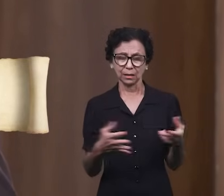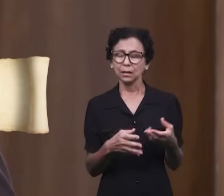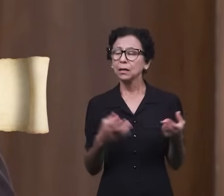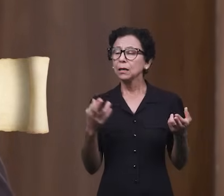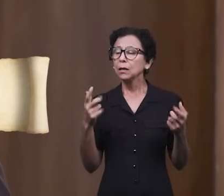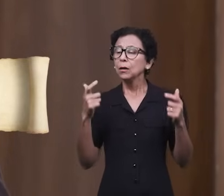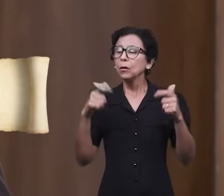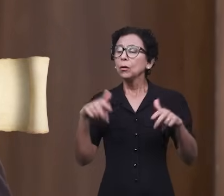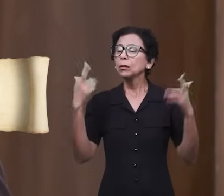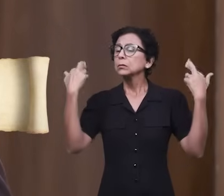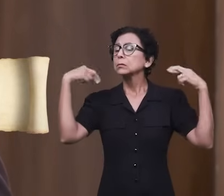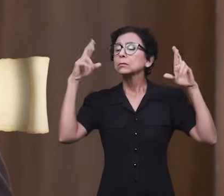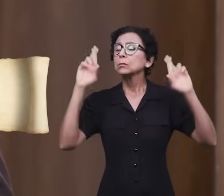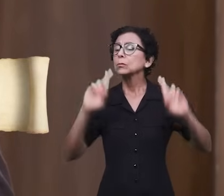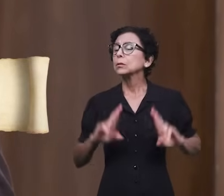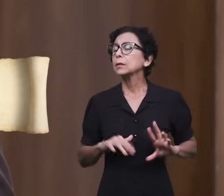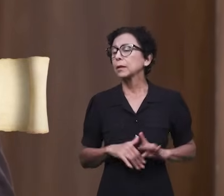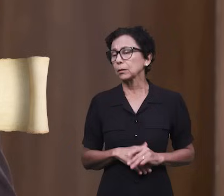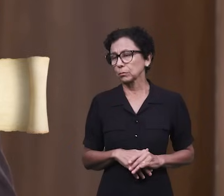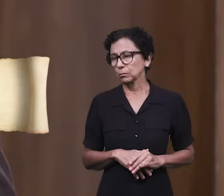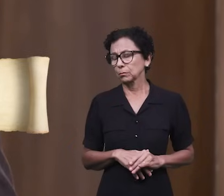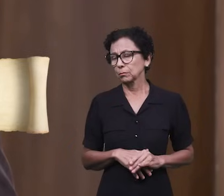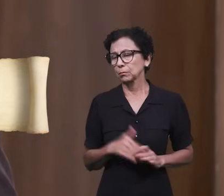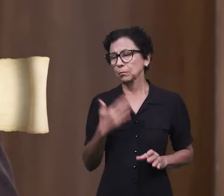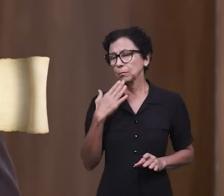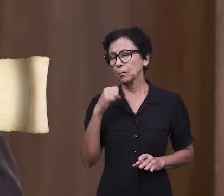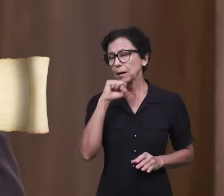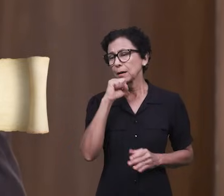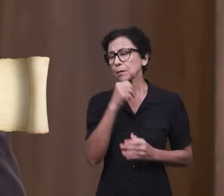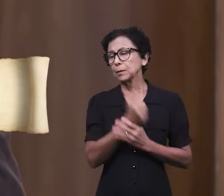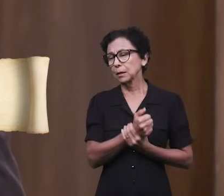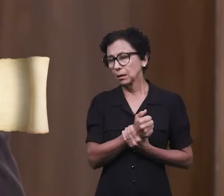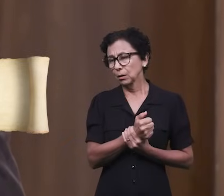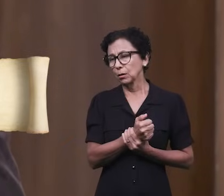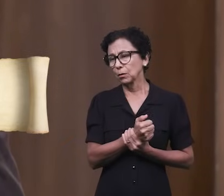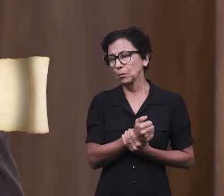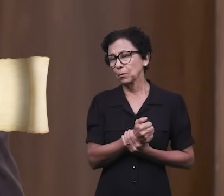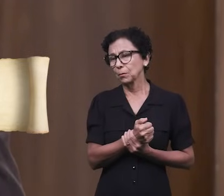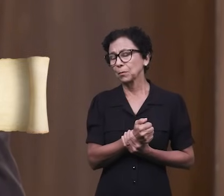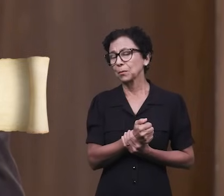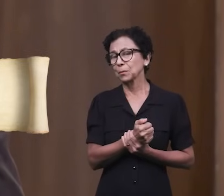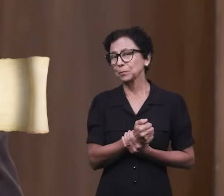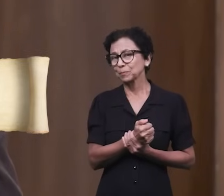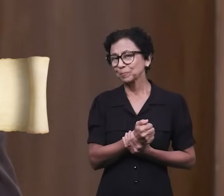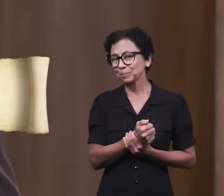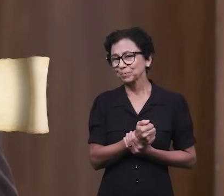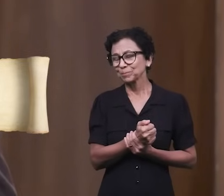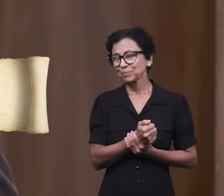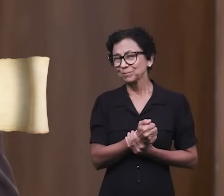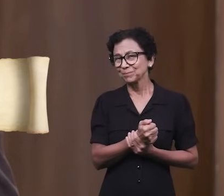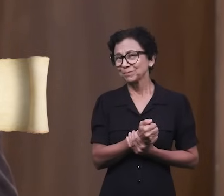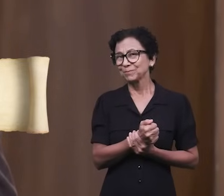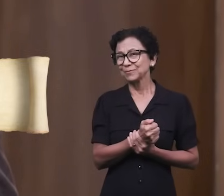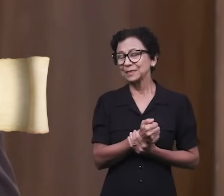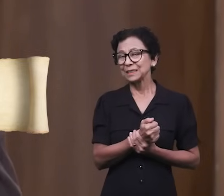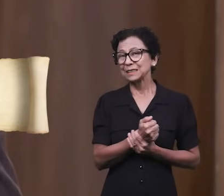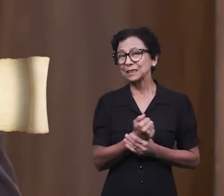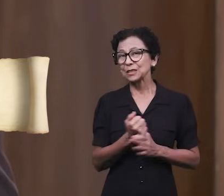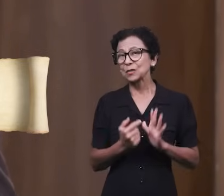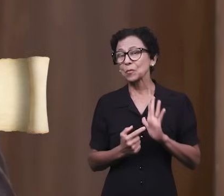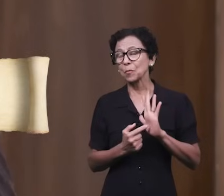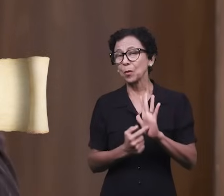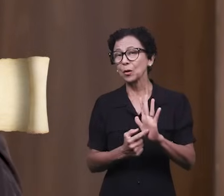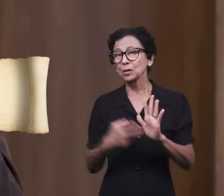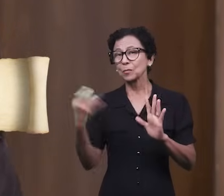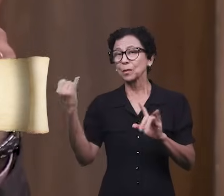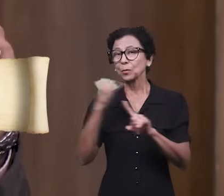uma pergunta profética, porque ela foi respondida 2000 anos depois. Quando